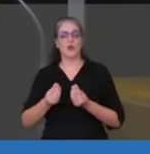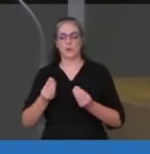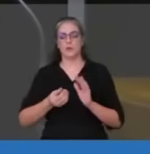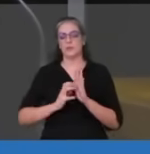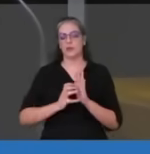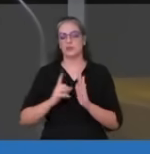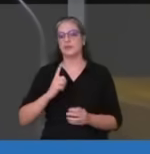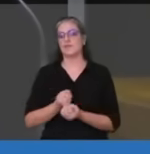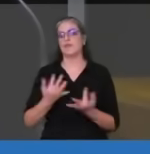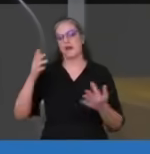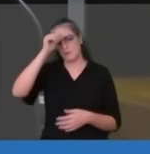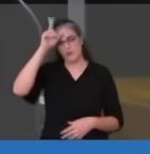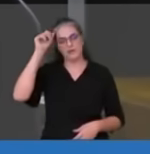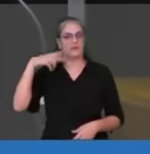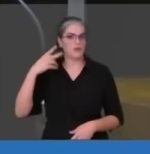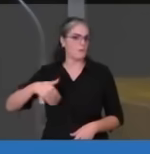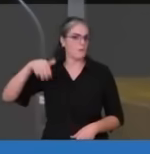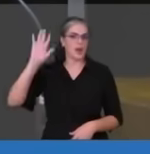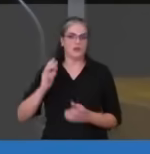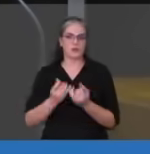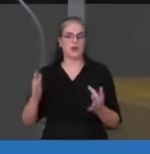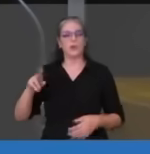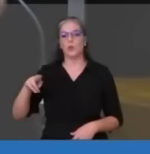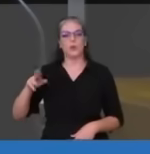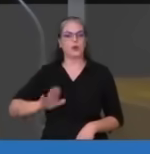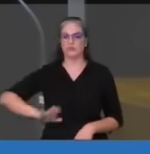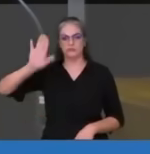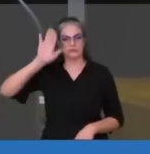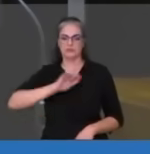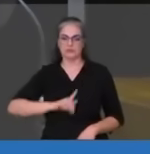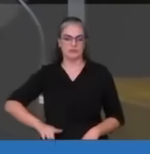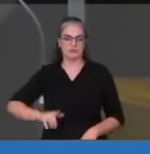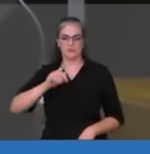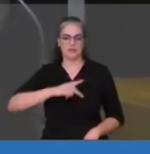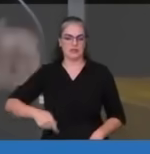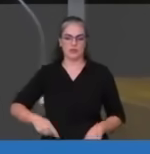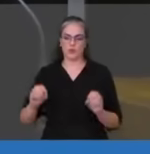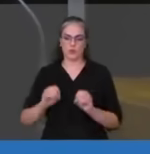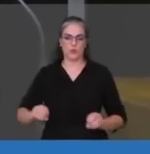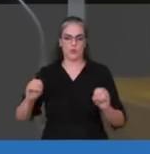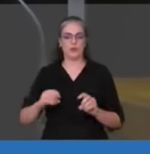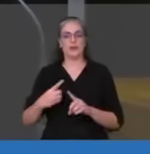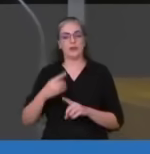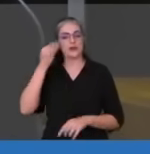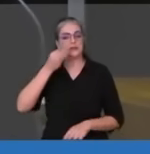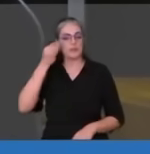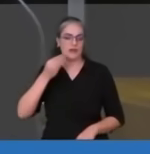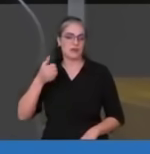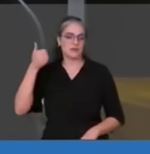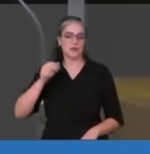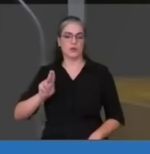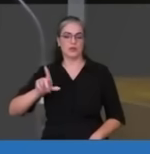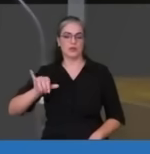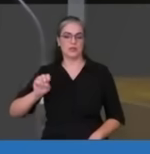número de prefeitos e vereadores e nunca disputava cargo majoritário para a presidência da república depois da experiência inicial do grande Ulisses Guimarães